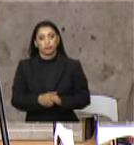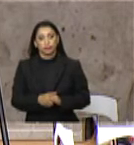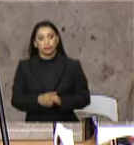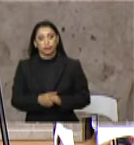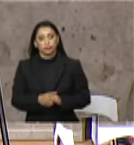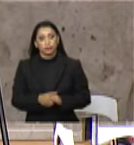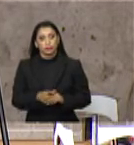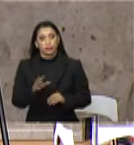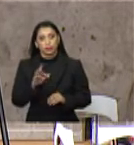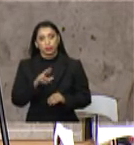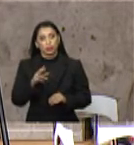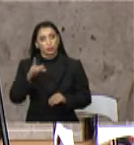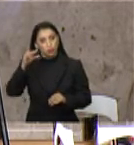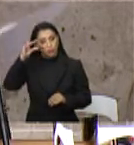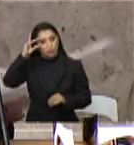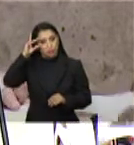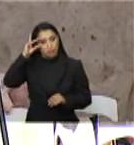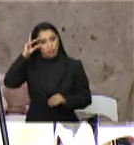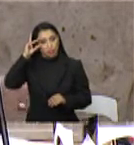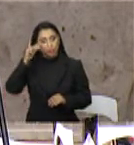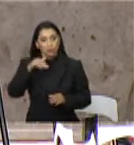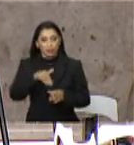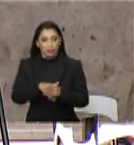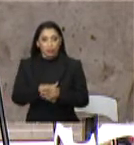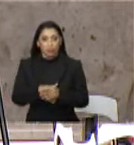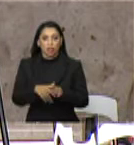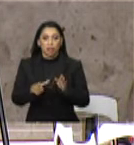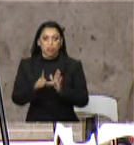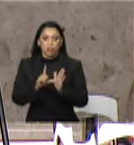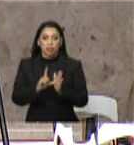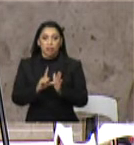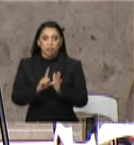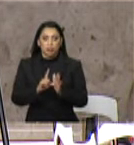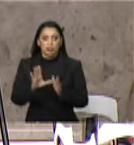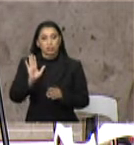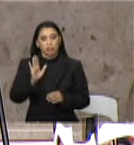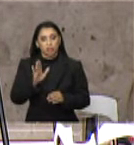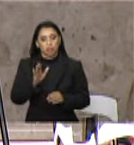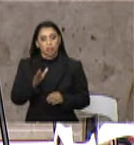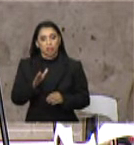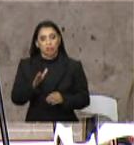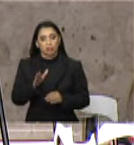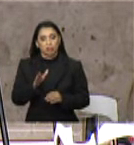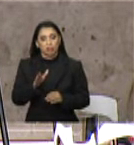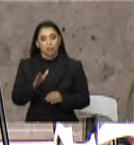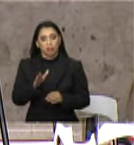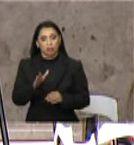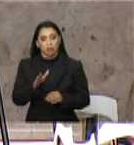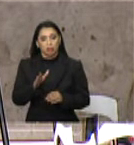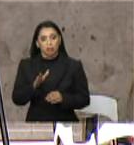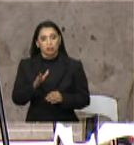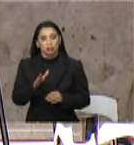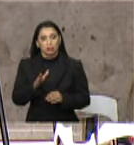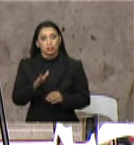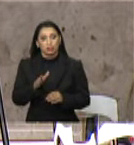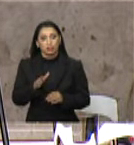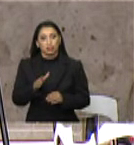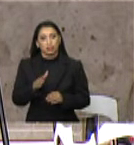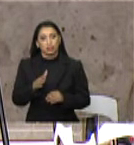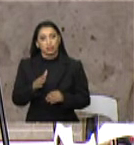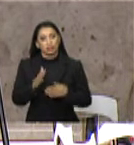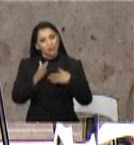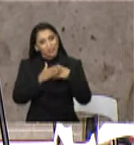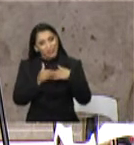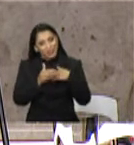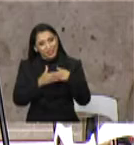conseguia palavra o ministro André que anteriormente já havia inclusive com a gentileza